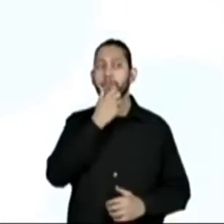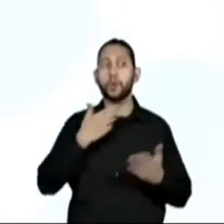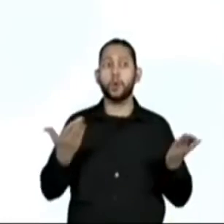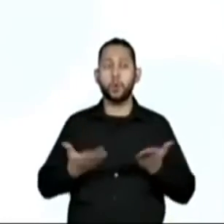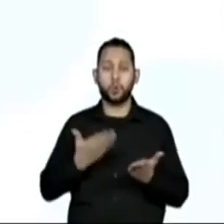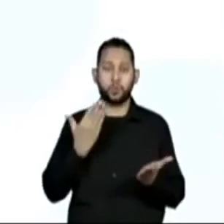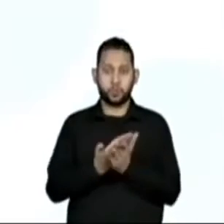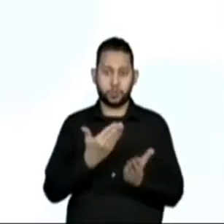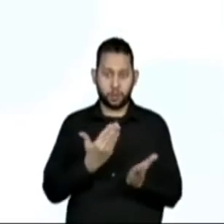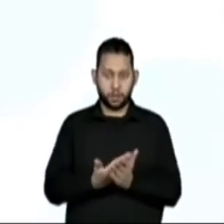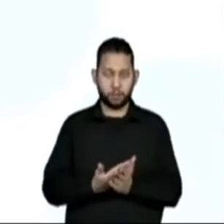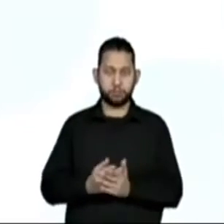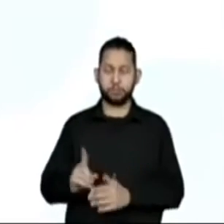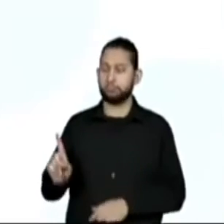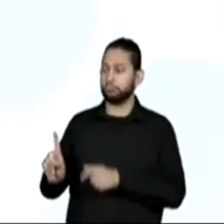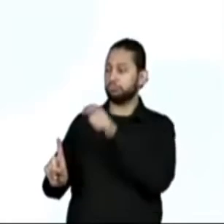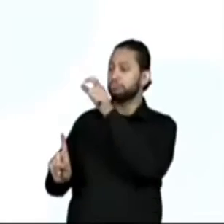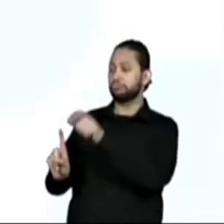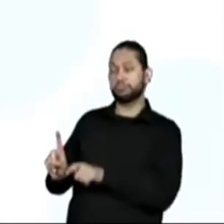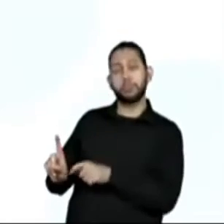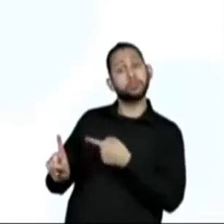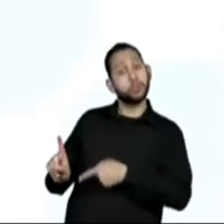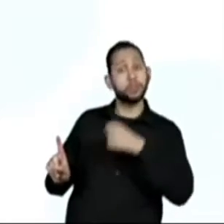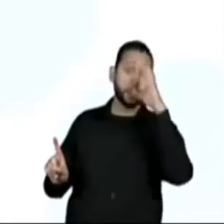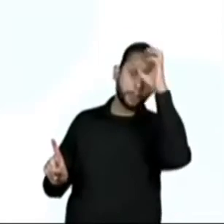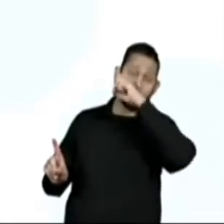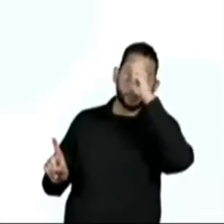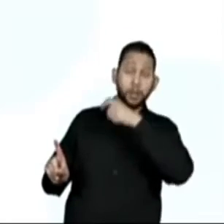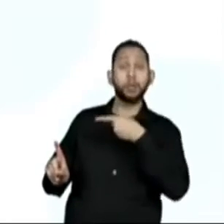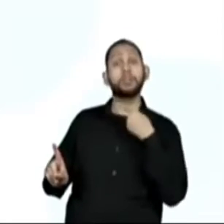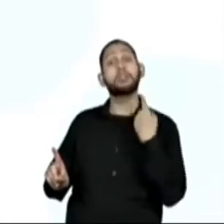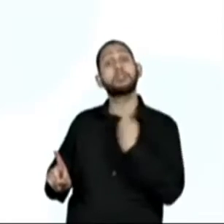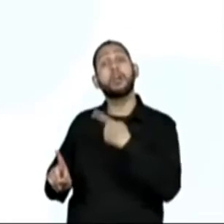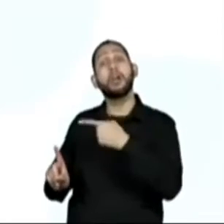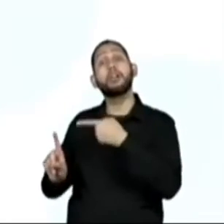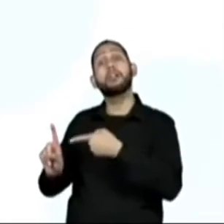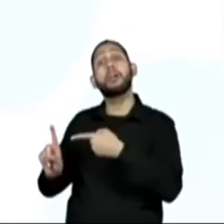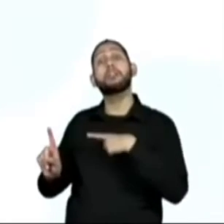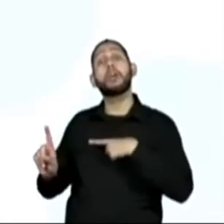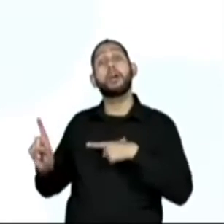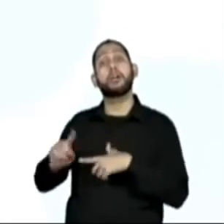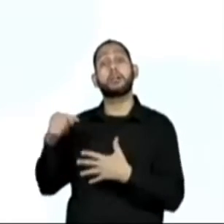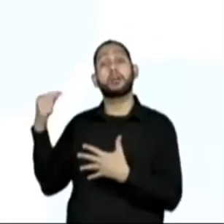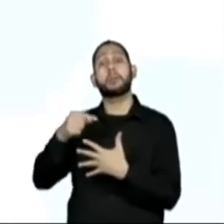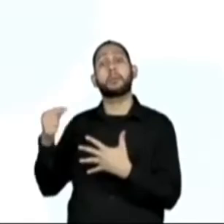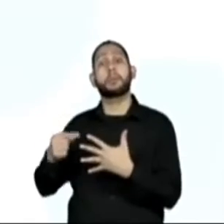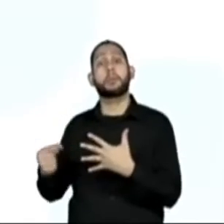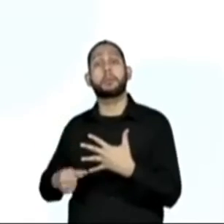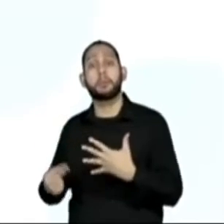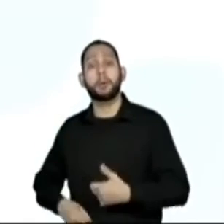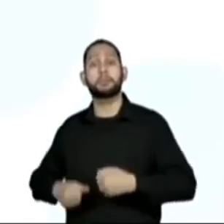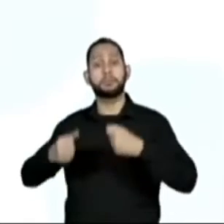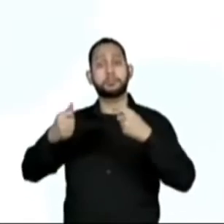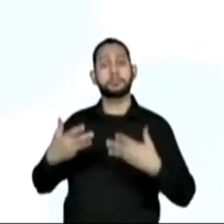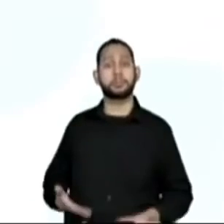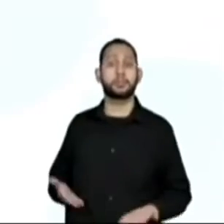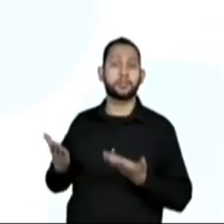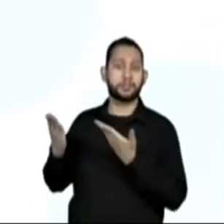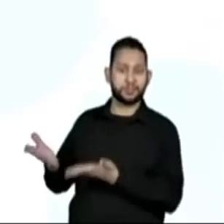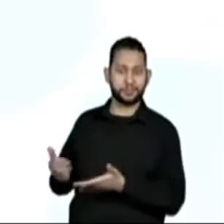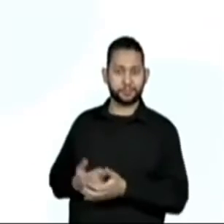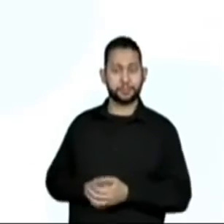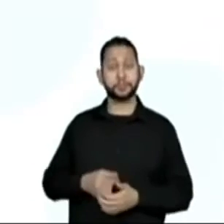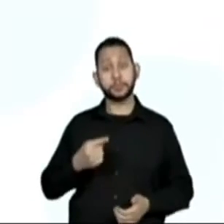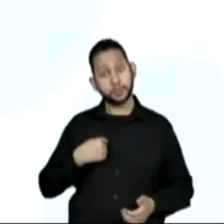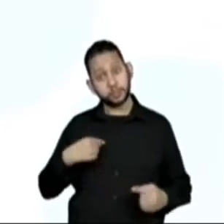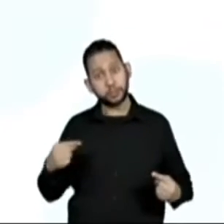Então, né? Estamos chegando ao fim, né, Pro, da aula? Exatamente. E nós descrevemos alguns personagens conhecidos